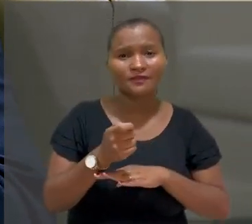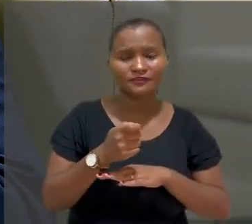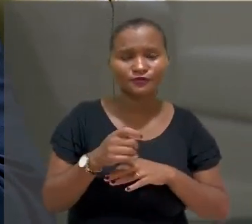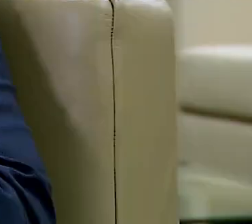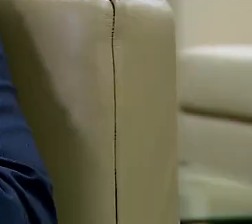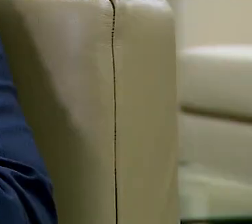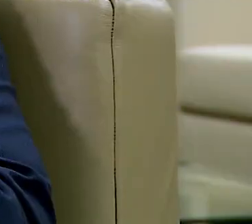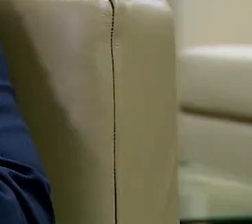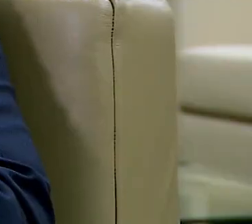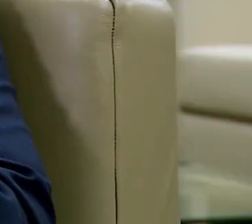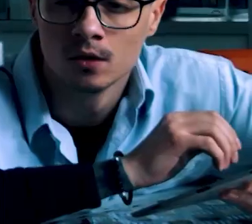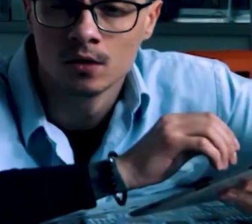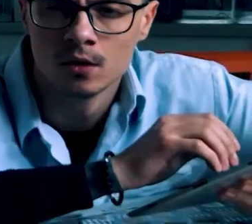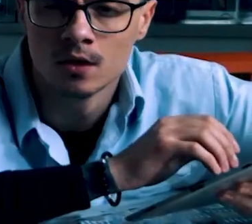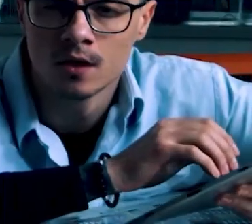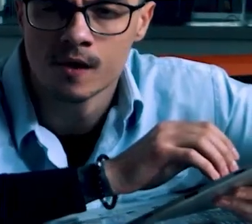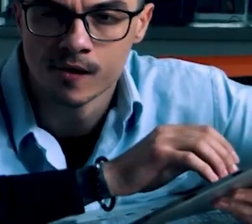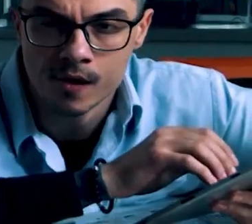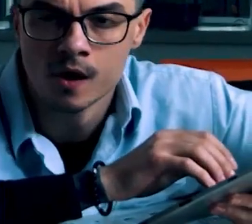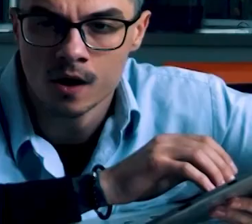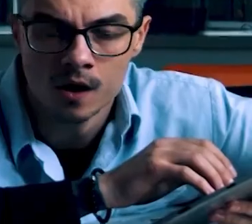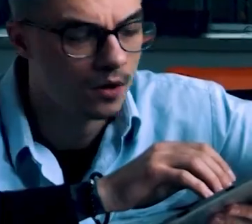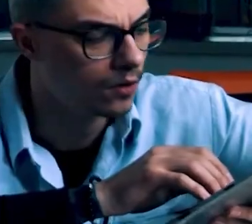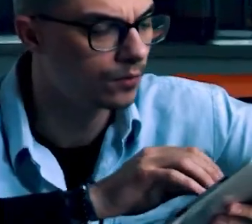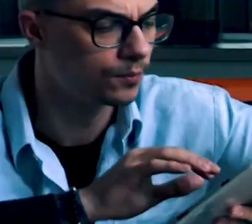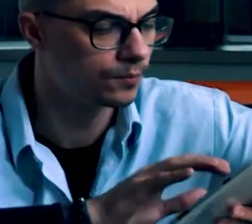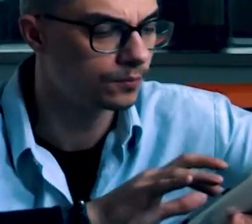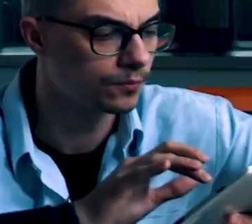forma automatizada.